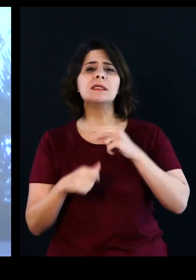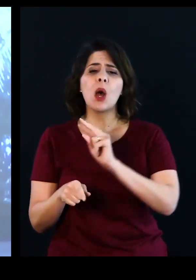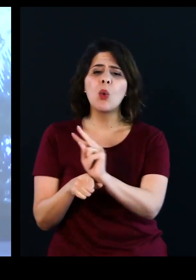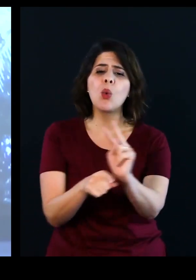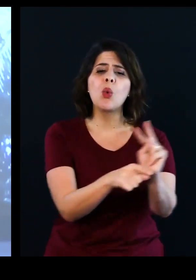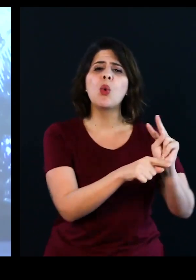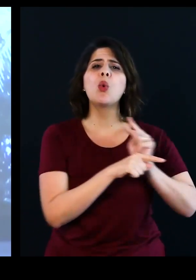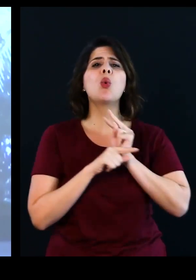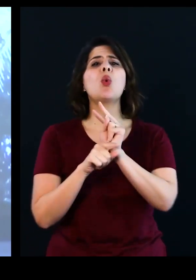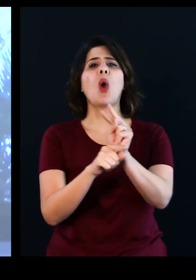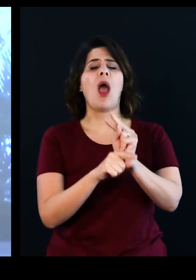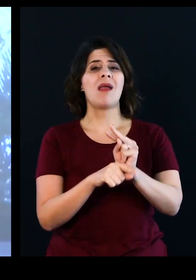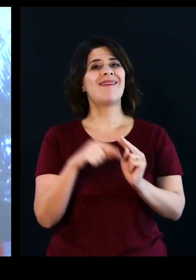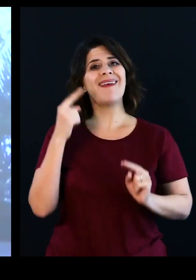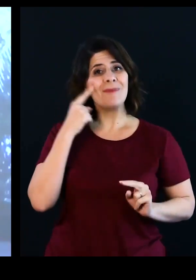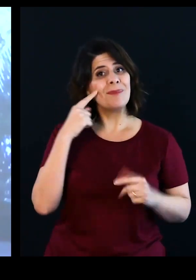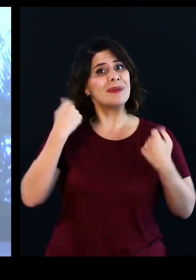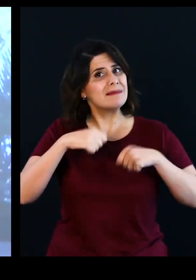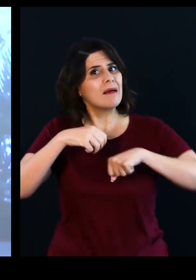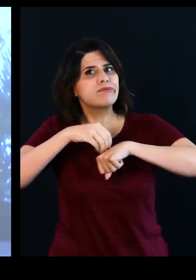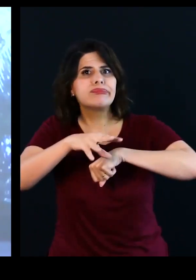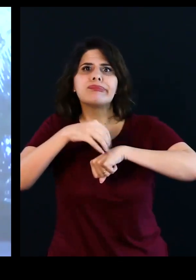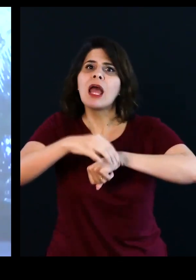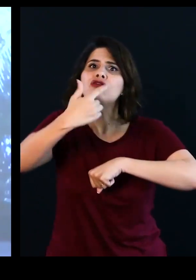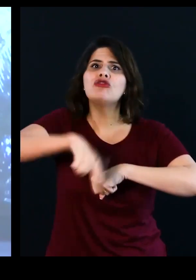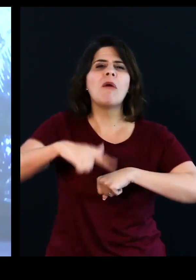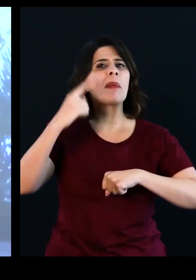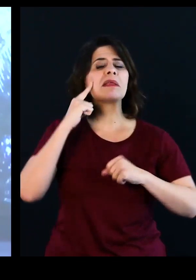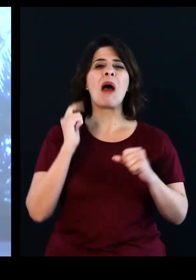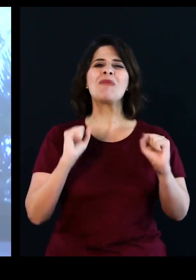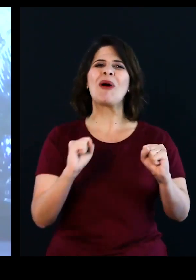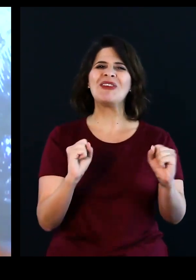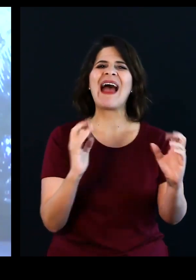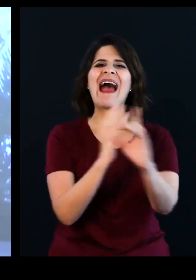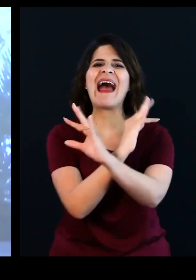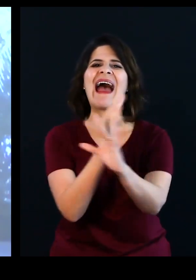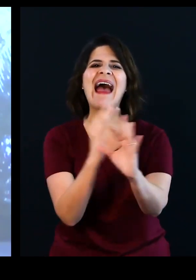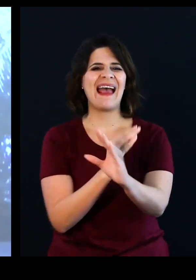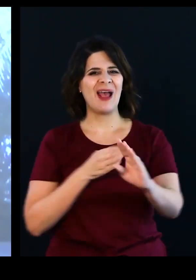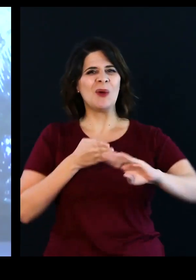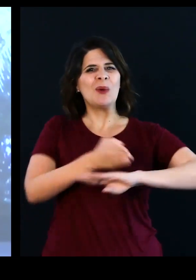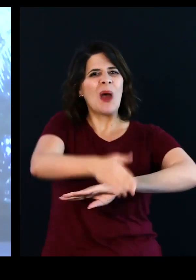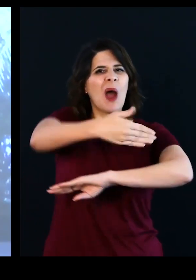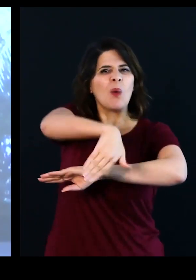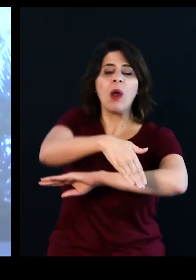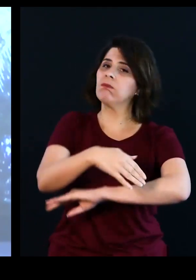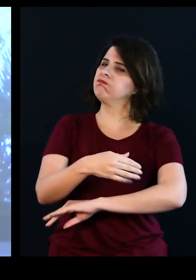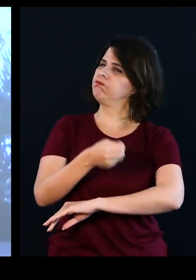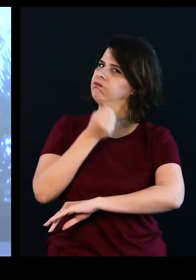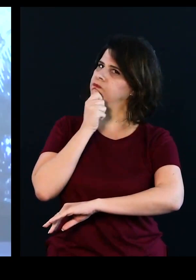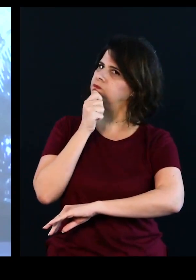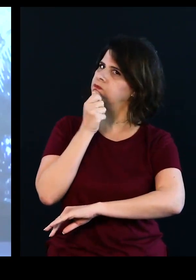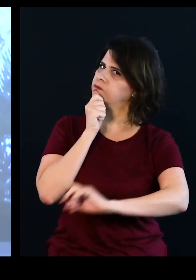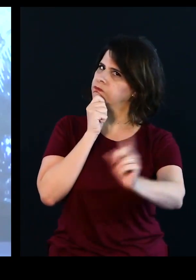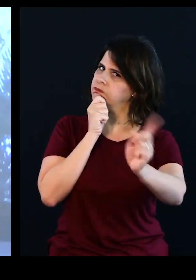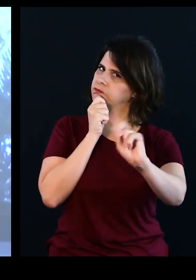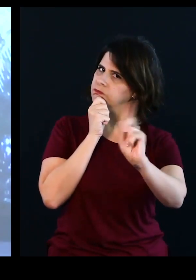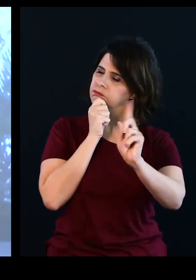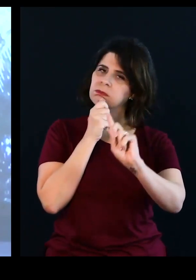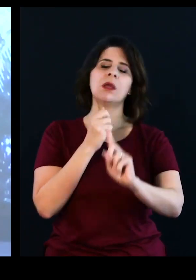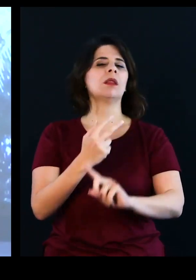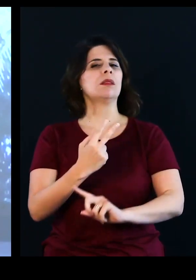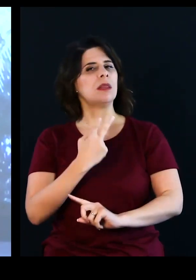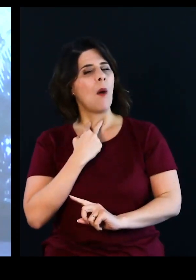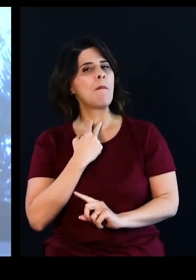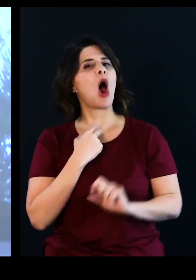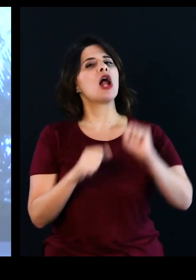que as pessoas não achem que podem sair circulando, tendo encontros, tendo atividades de aglomeração